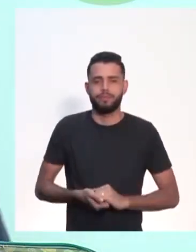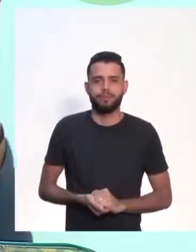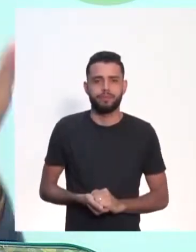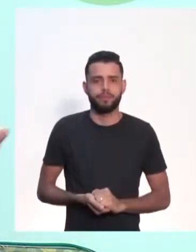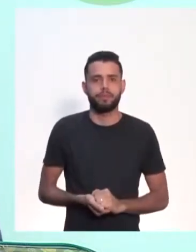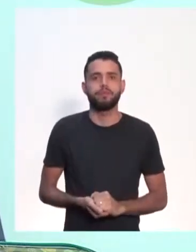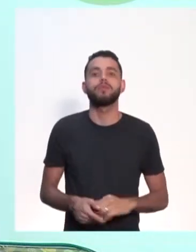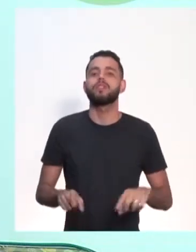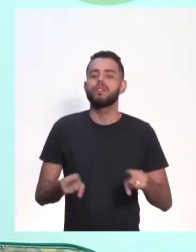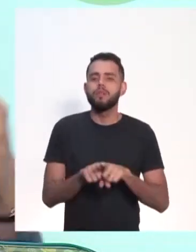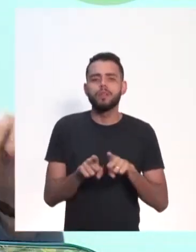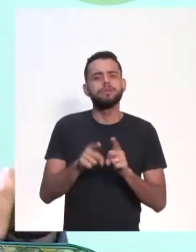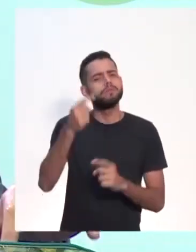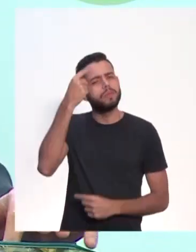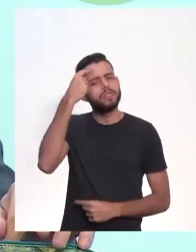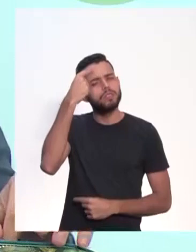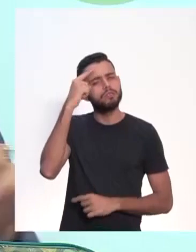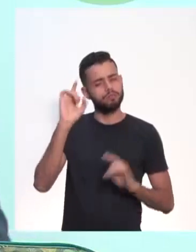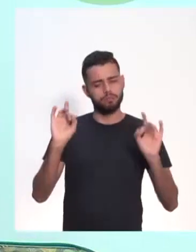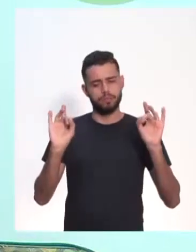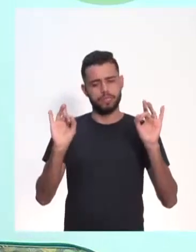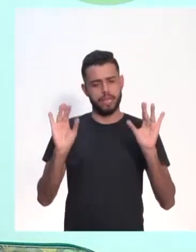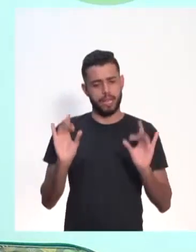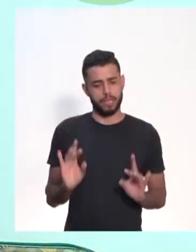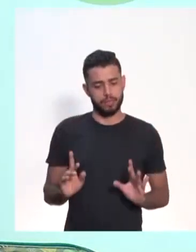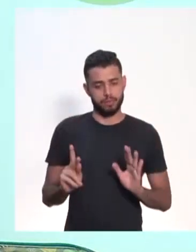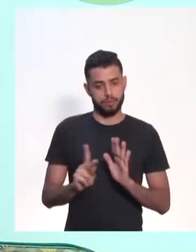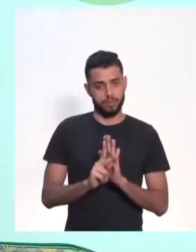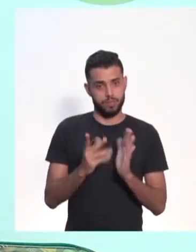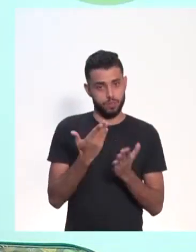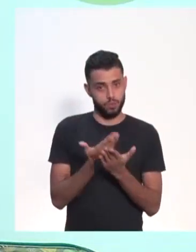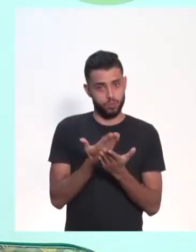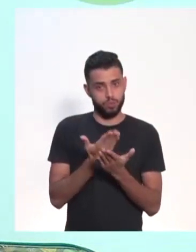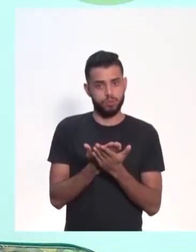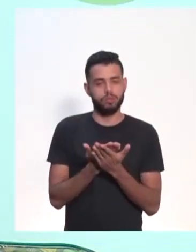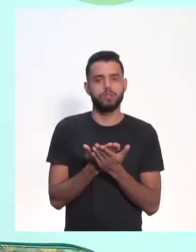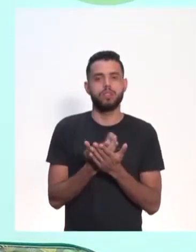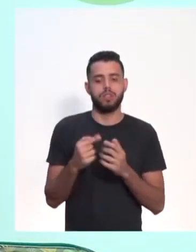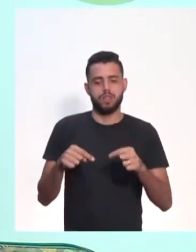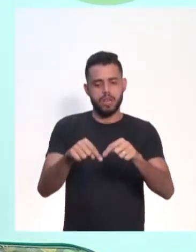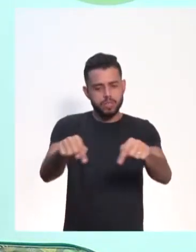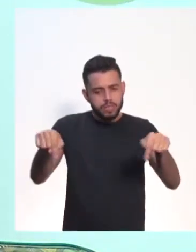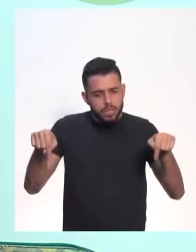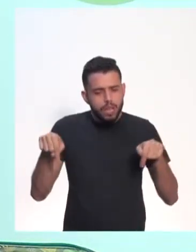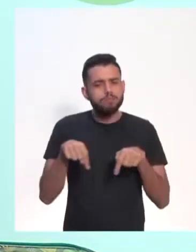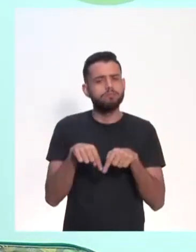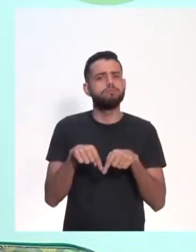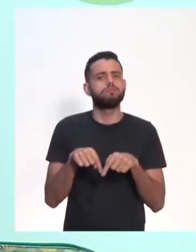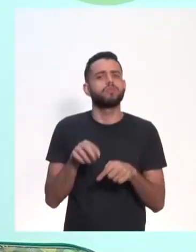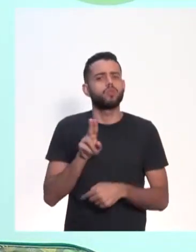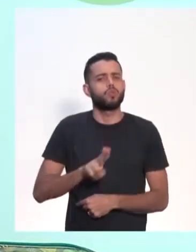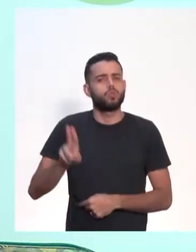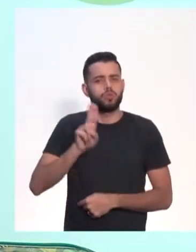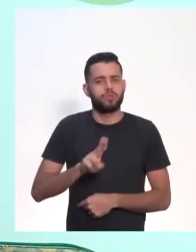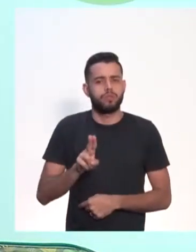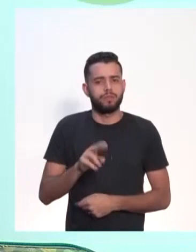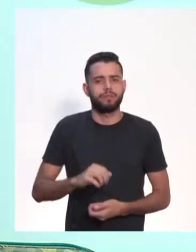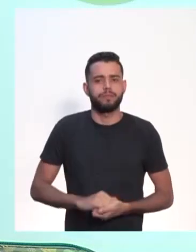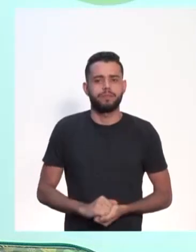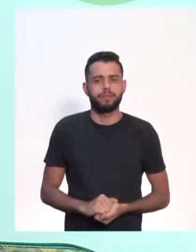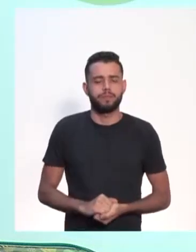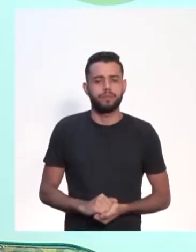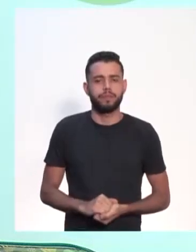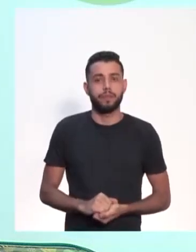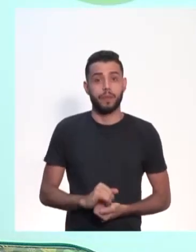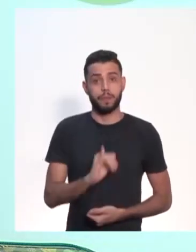um pouco na técnica de estudos, a gente usa algumas na sala de aula normalmente. Lembrando, quando a